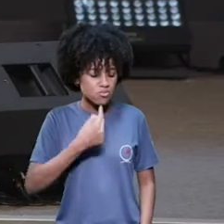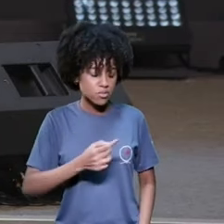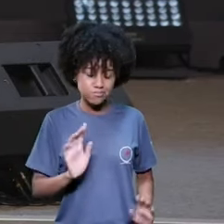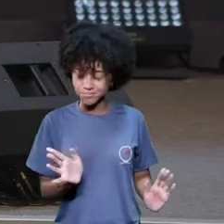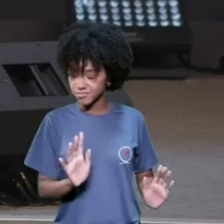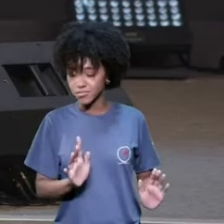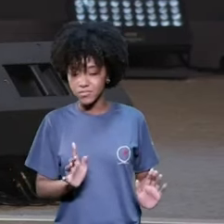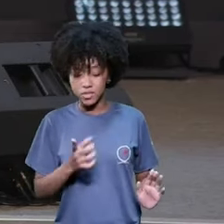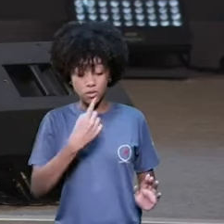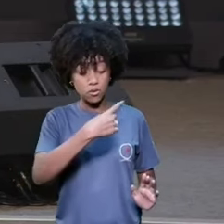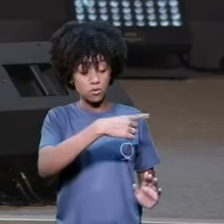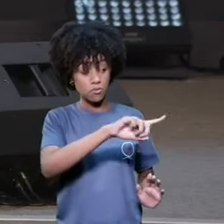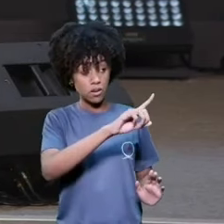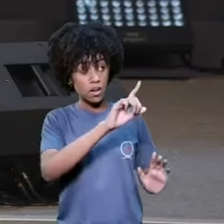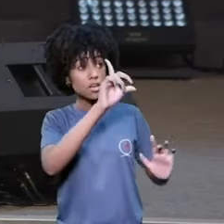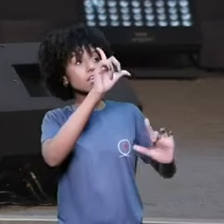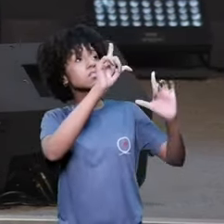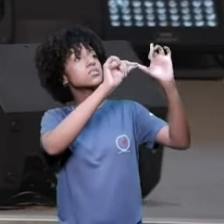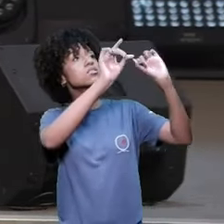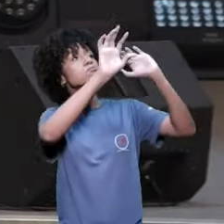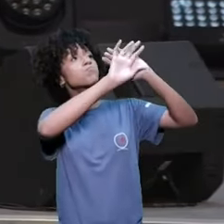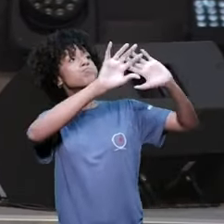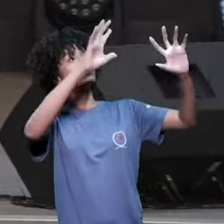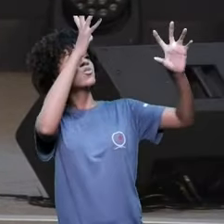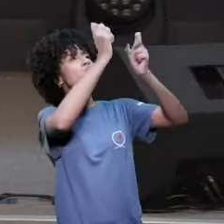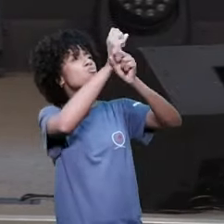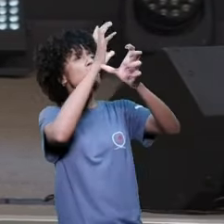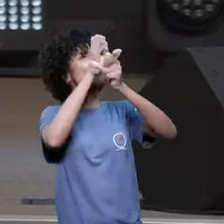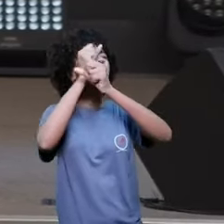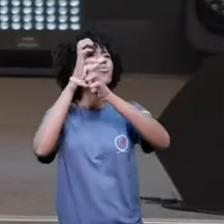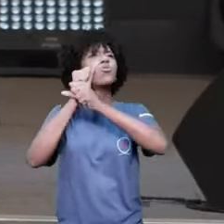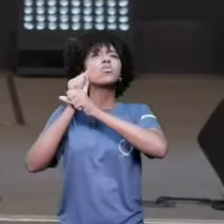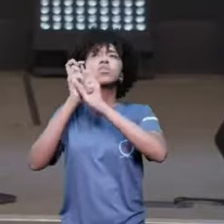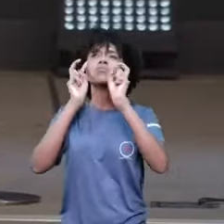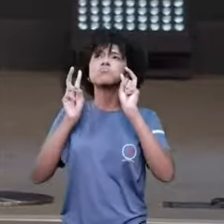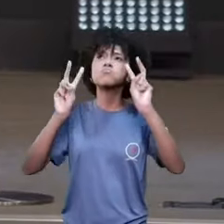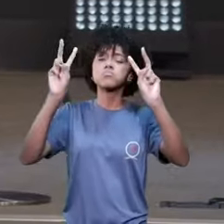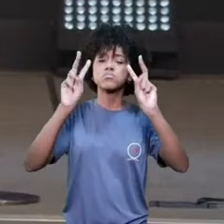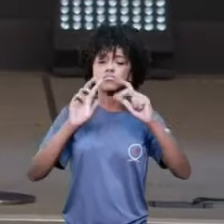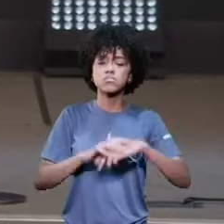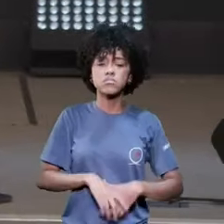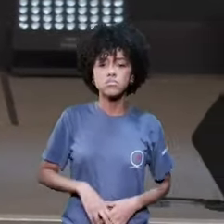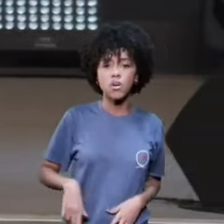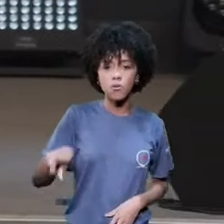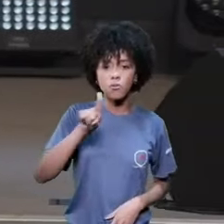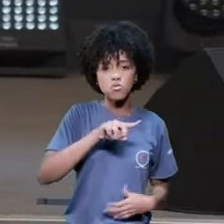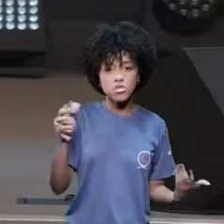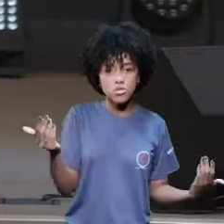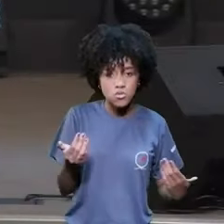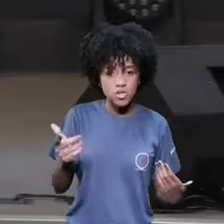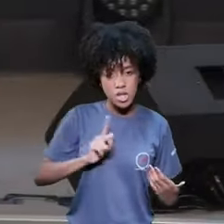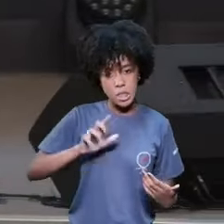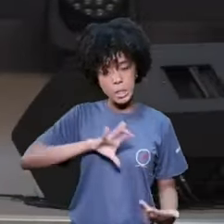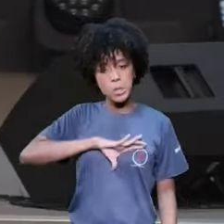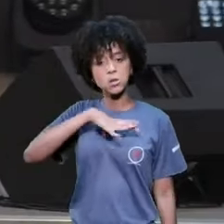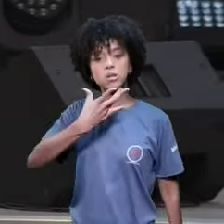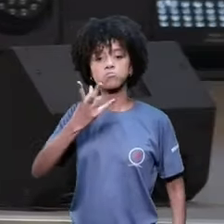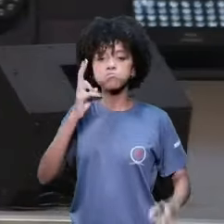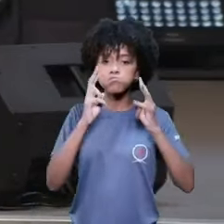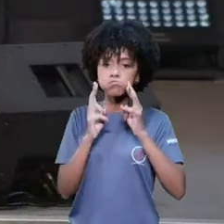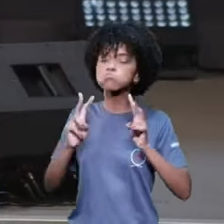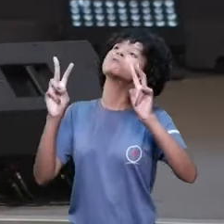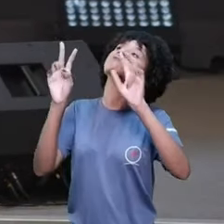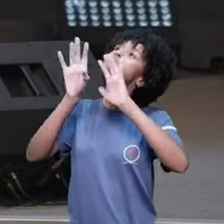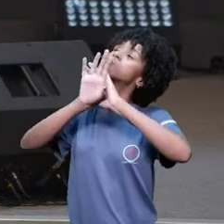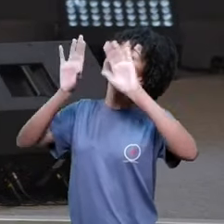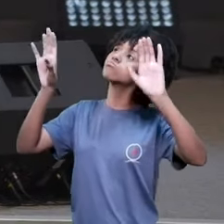conta as estrelas, se é que tu podes. Dá uma olhada para cima. Será que tem alguém aqui hoje que tem coragem de olhar para cima? Alguém que tem coragem de olhar para o alto e